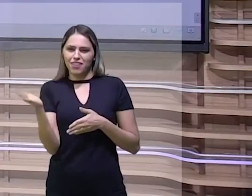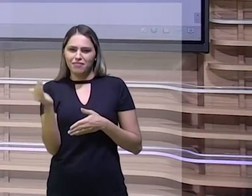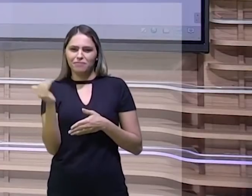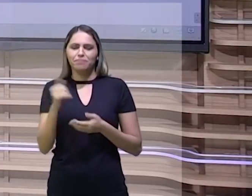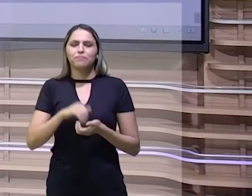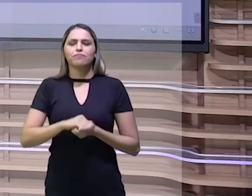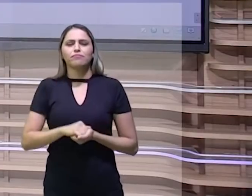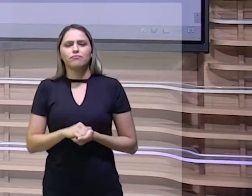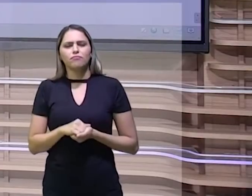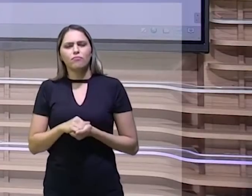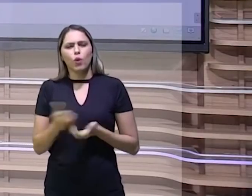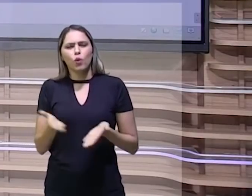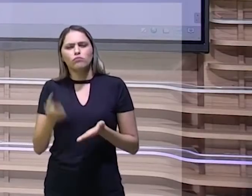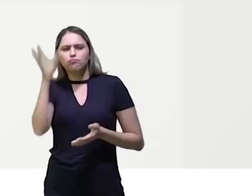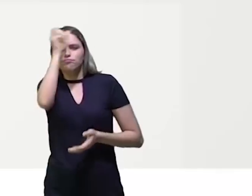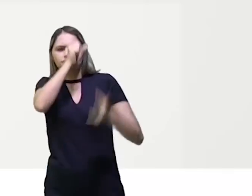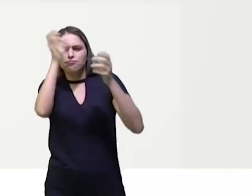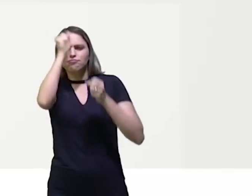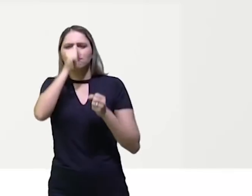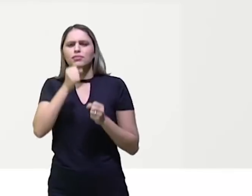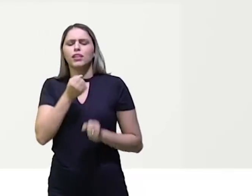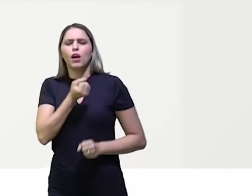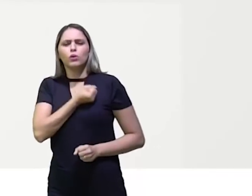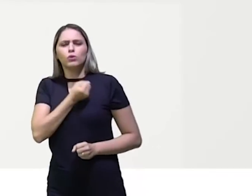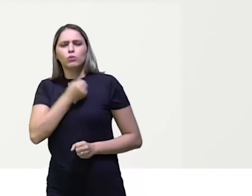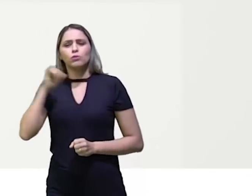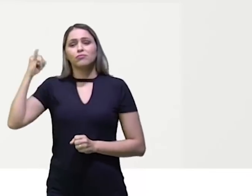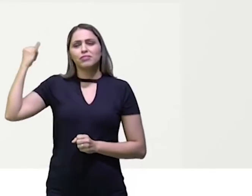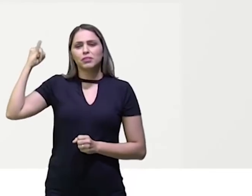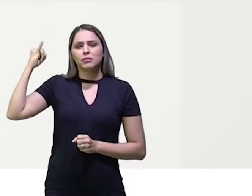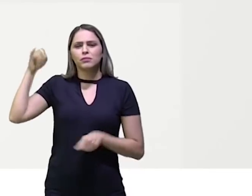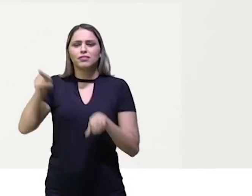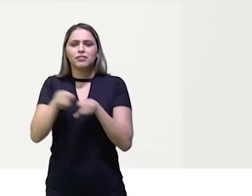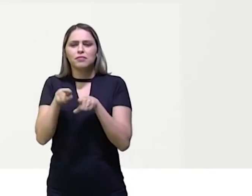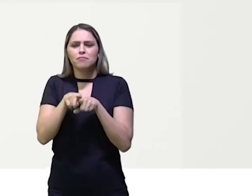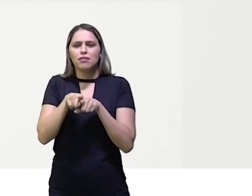comigo, vamos aprender que os números ímpares e números pares.